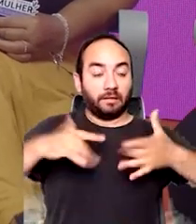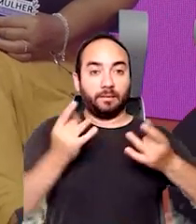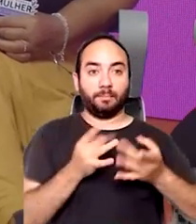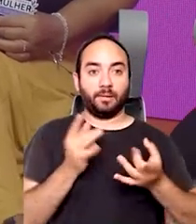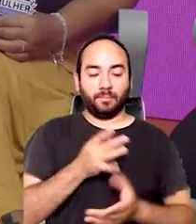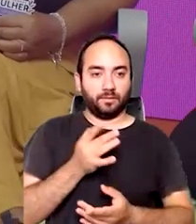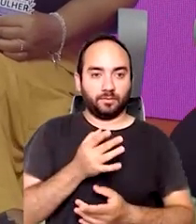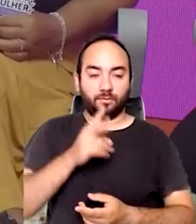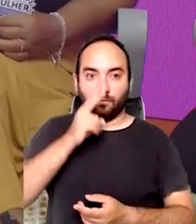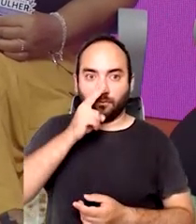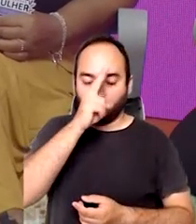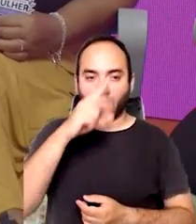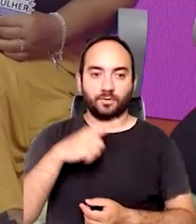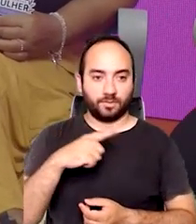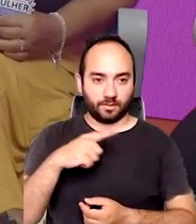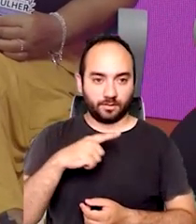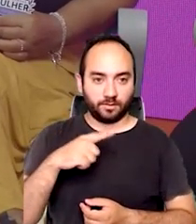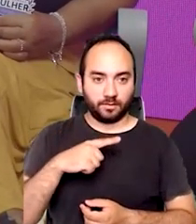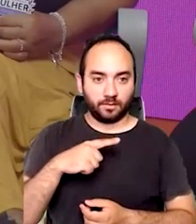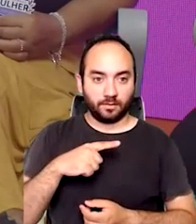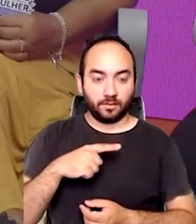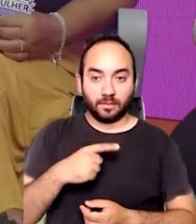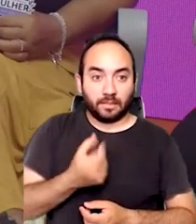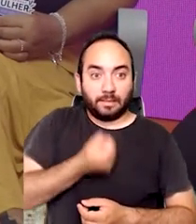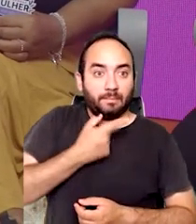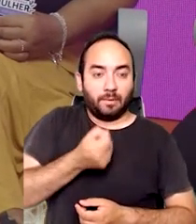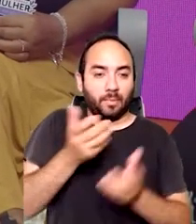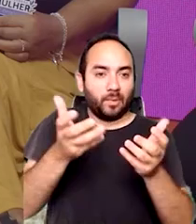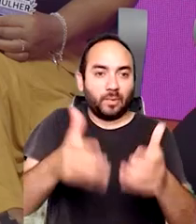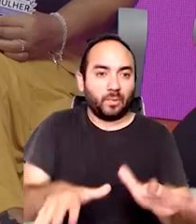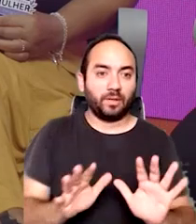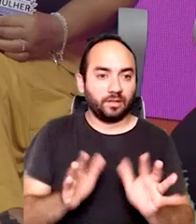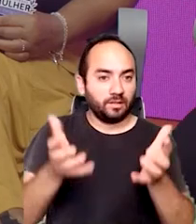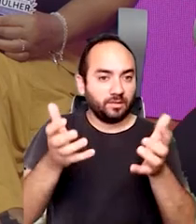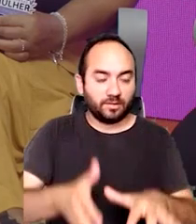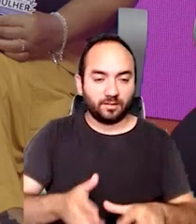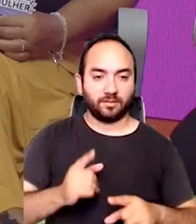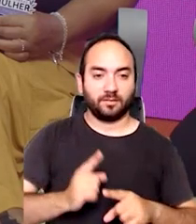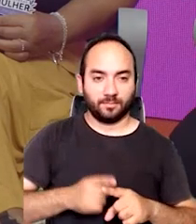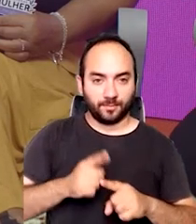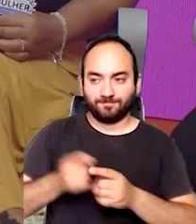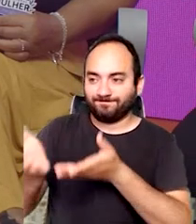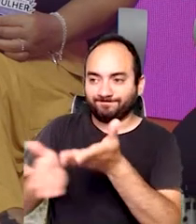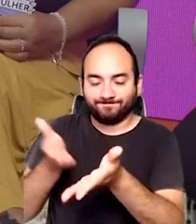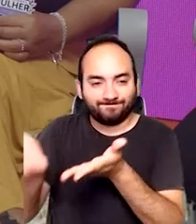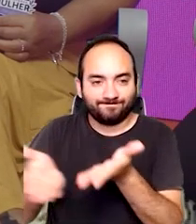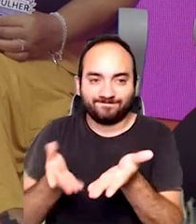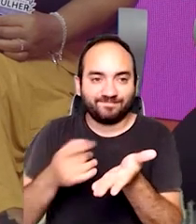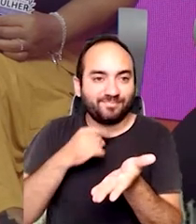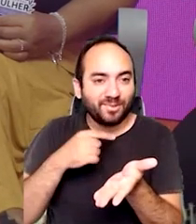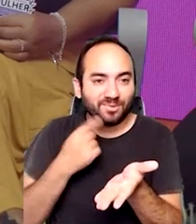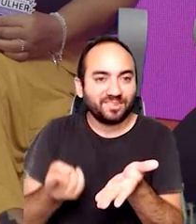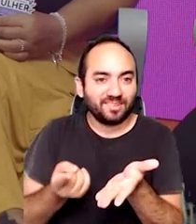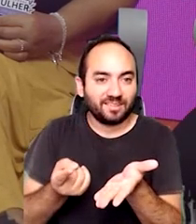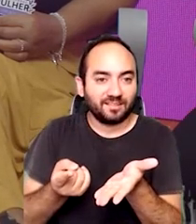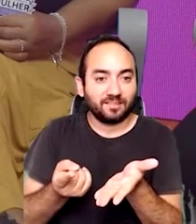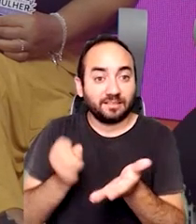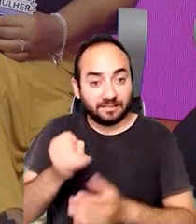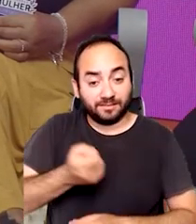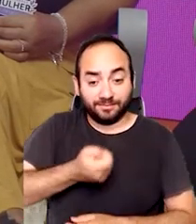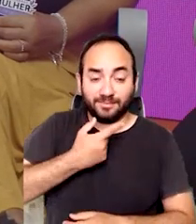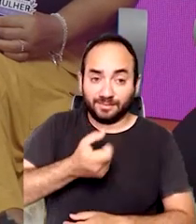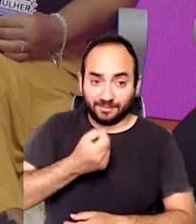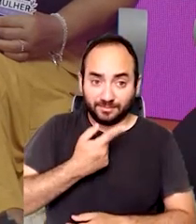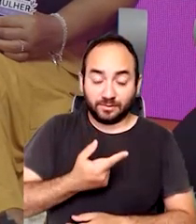do pânico e muito resistente à medicação porque não tem jeito de né